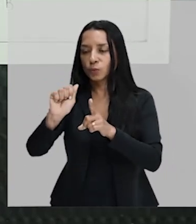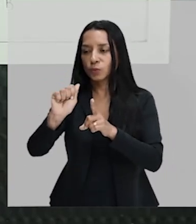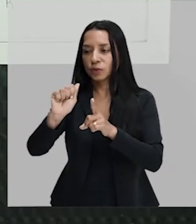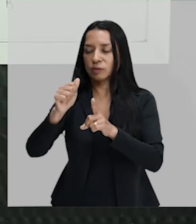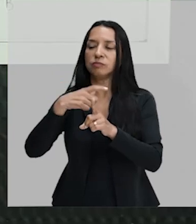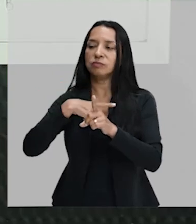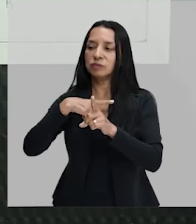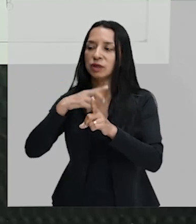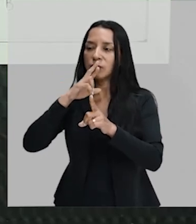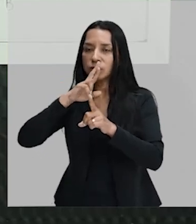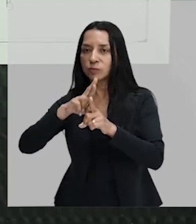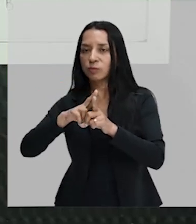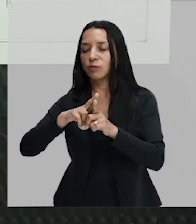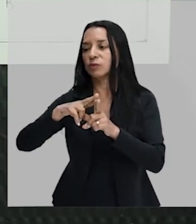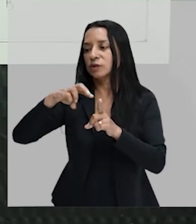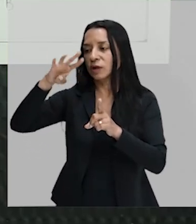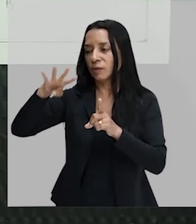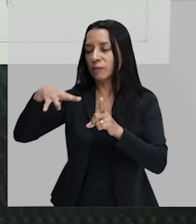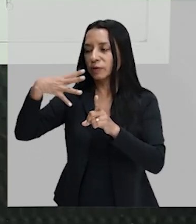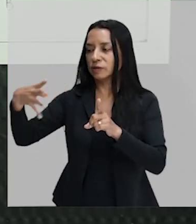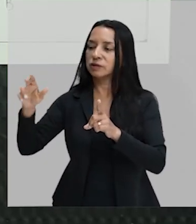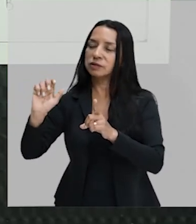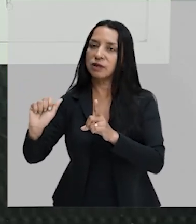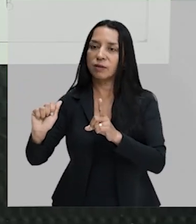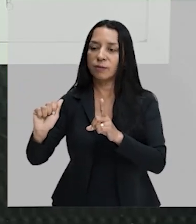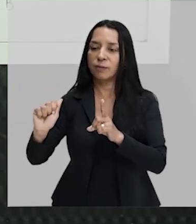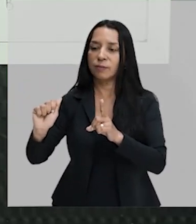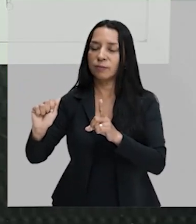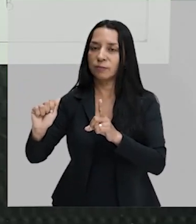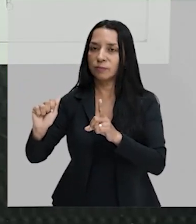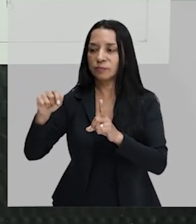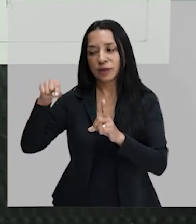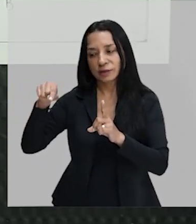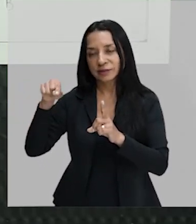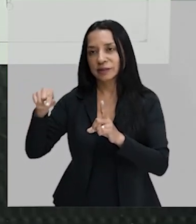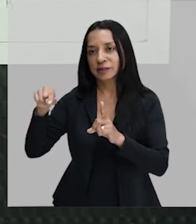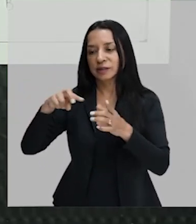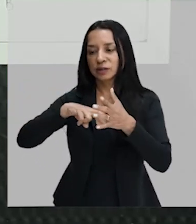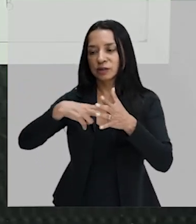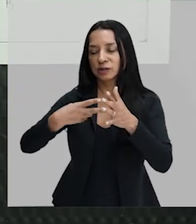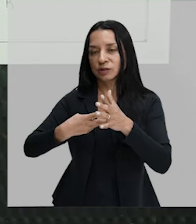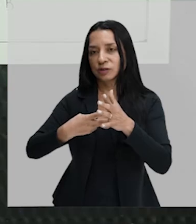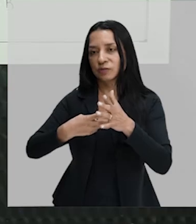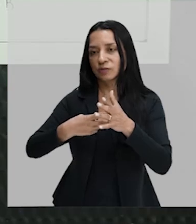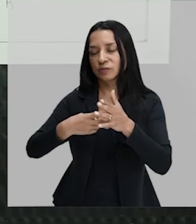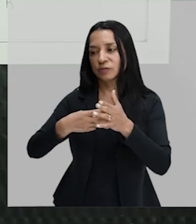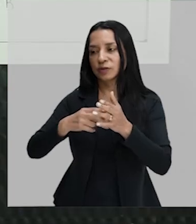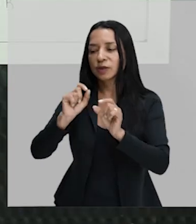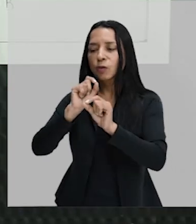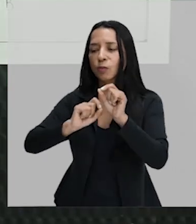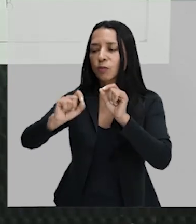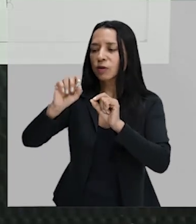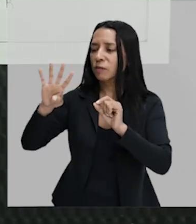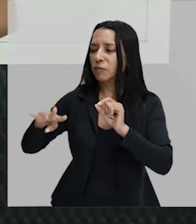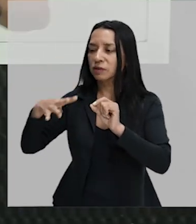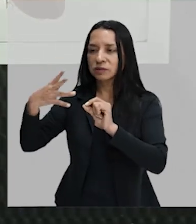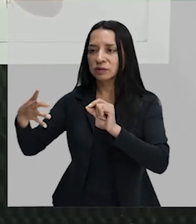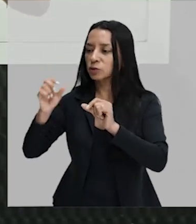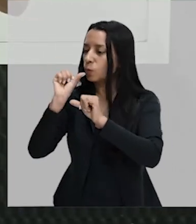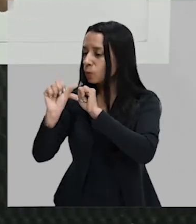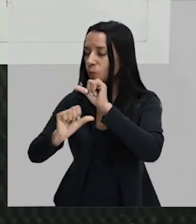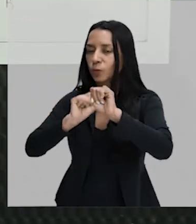A. Na verdade, a matriz nula é o elemento neutro, é aquela matriz que não altera o resultado,